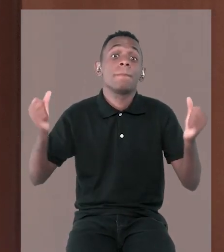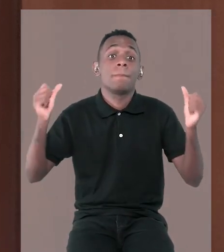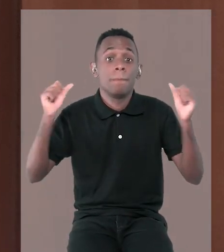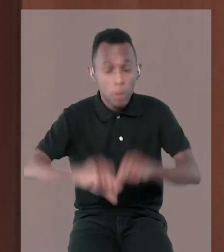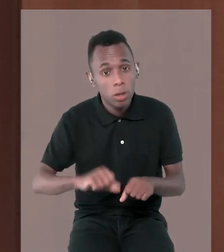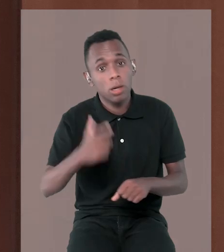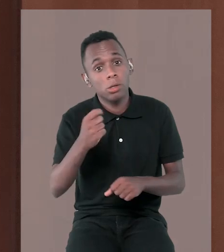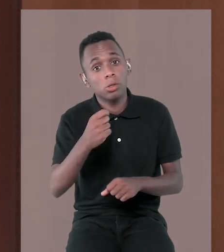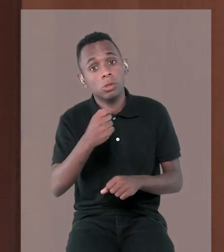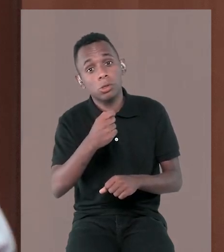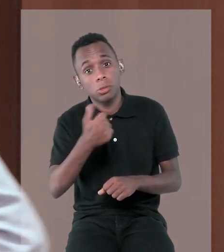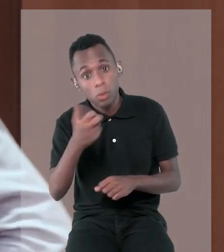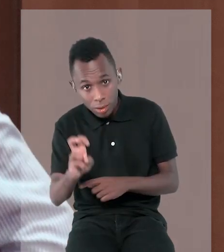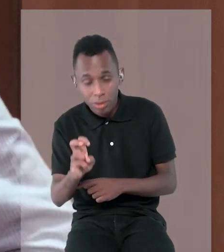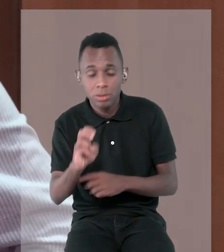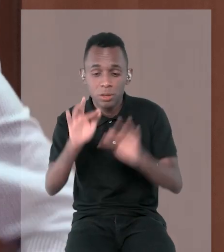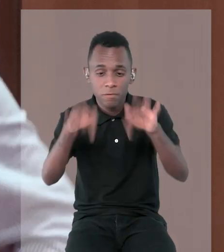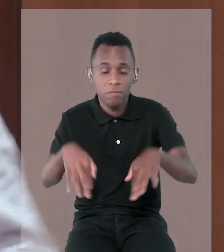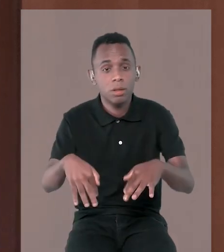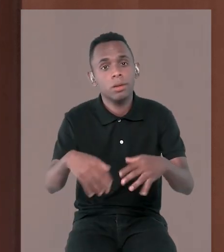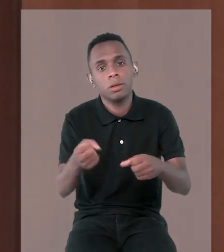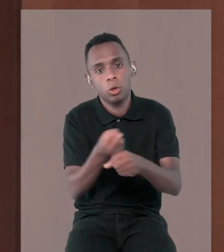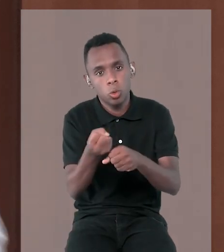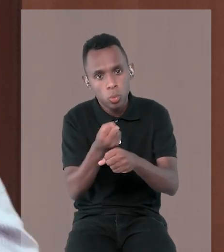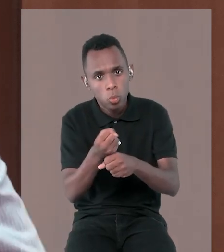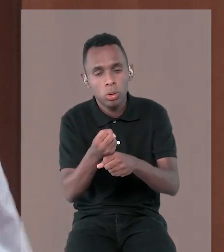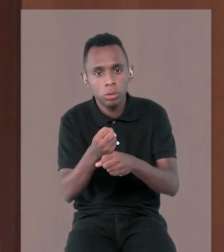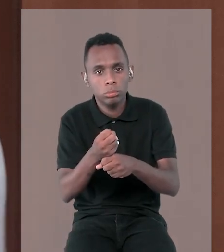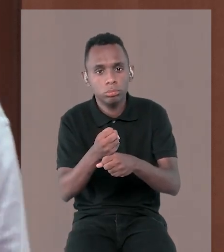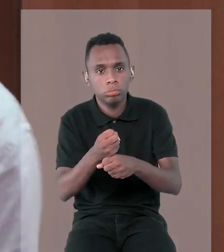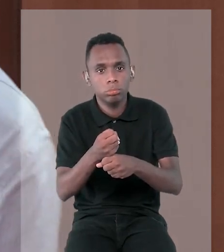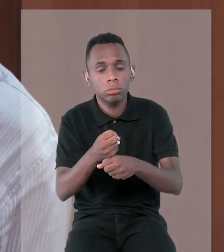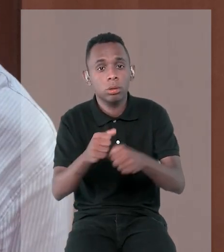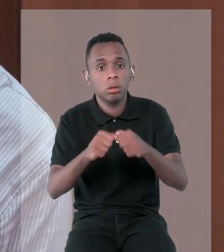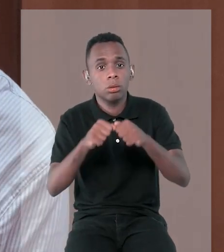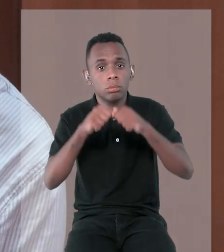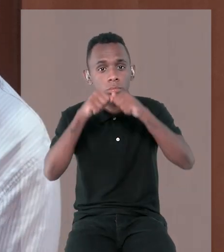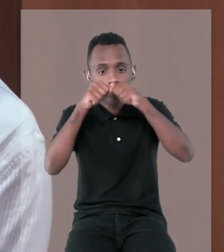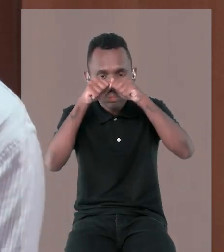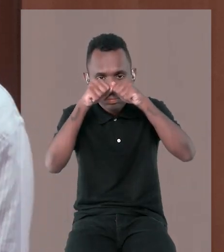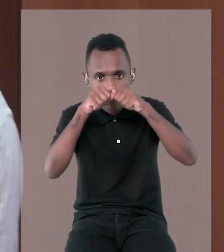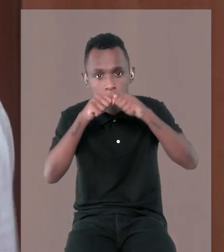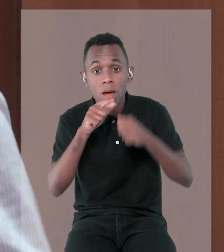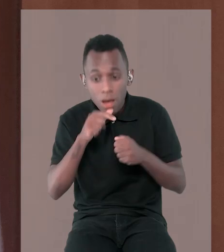em 2015, né? Final do ano, Bento Rodrigues, 700 quilômetros de